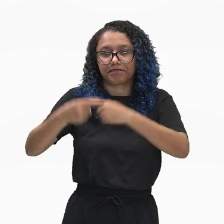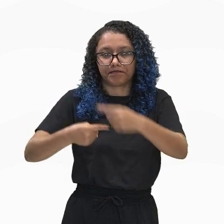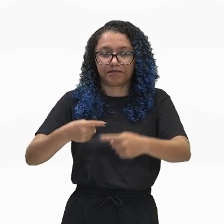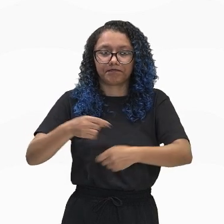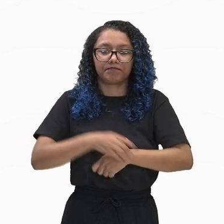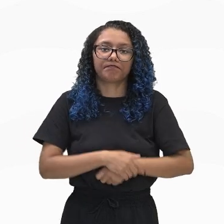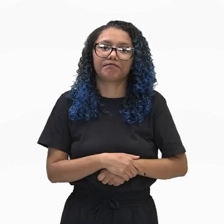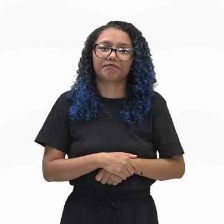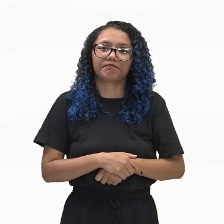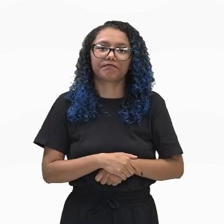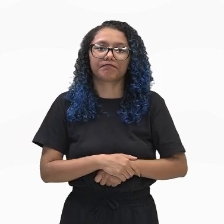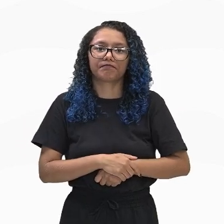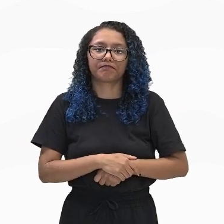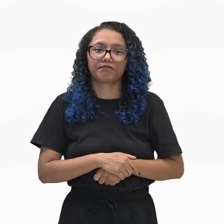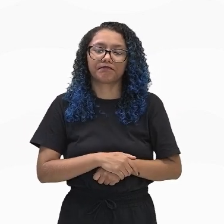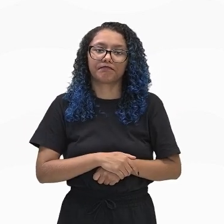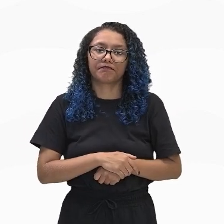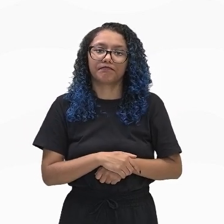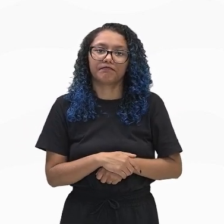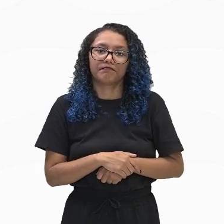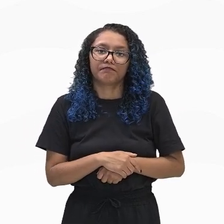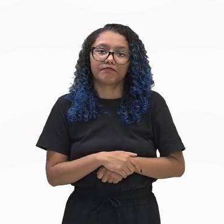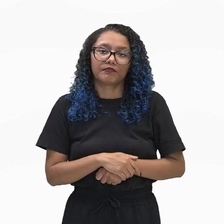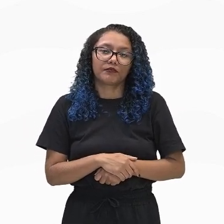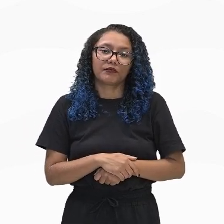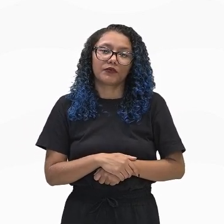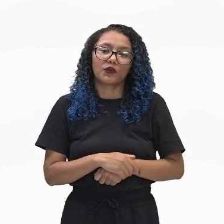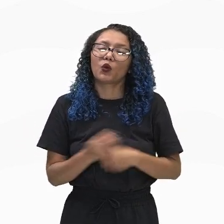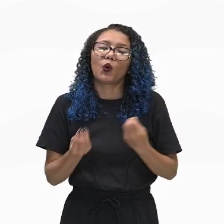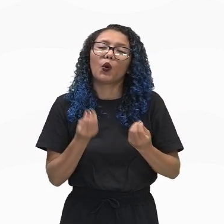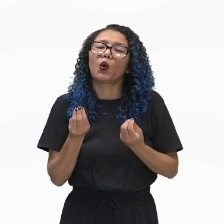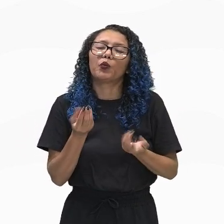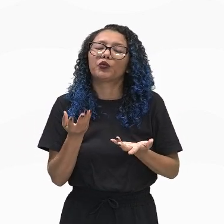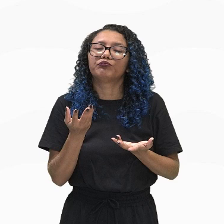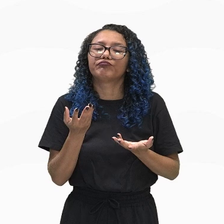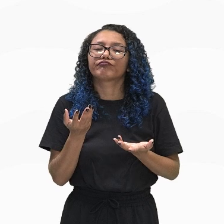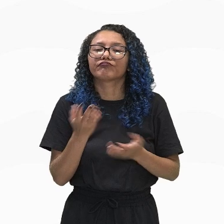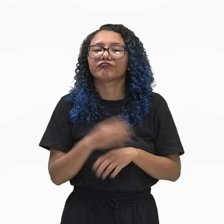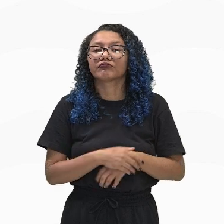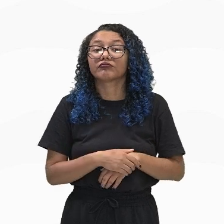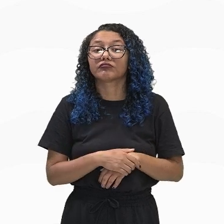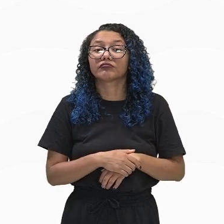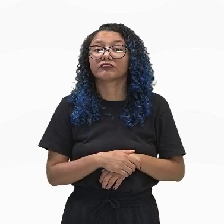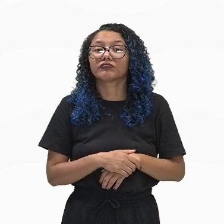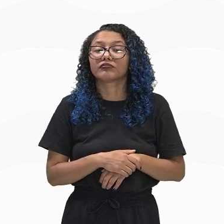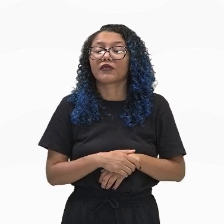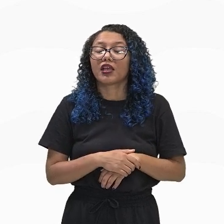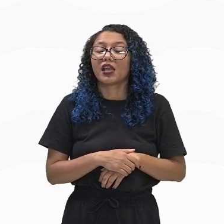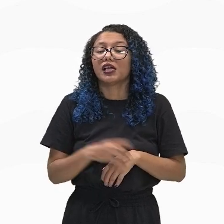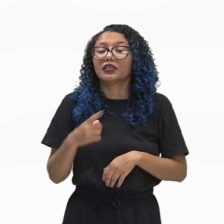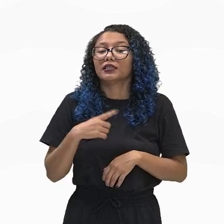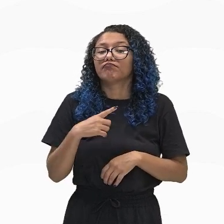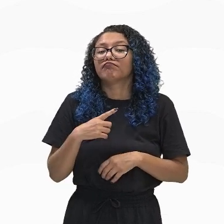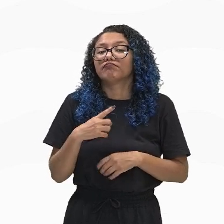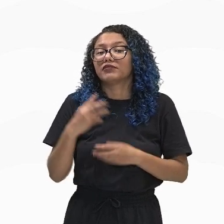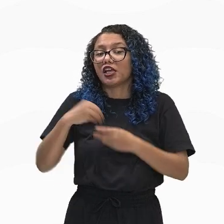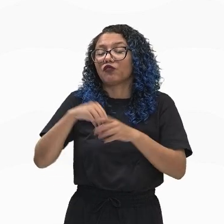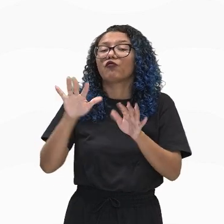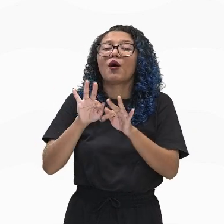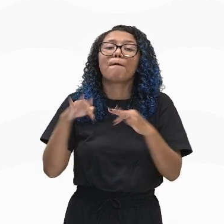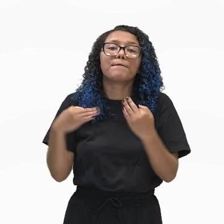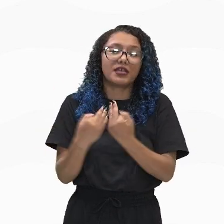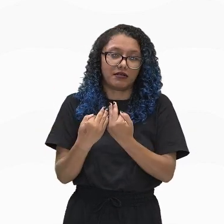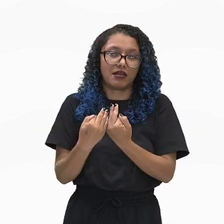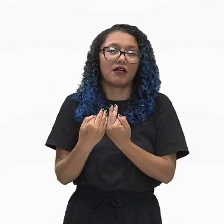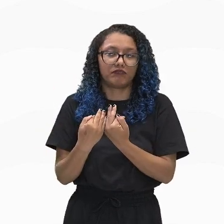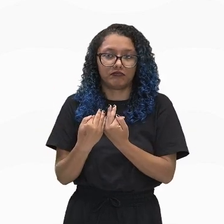crenças hereditárias são as crenças desenvolvidas no ambiente familiar em que crescemos. Muitas das